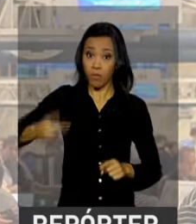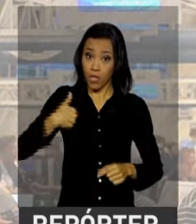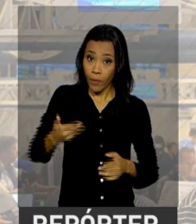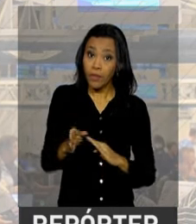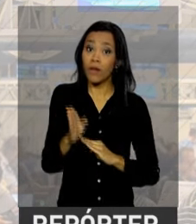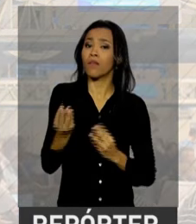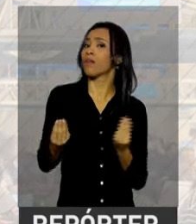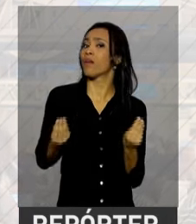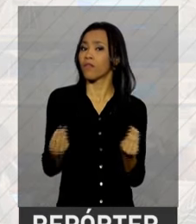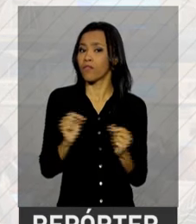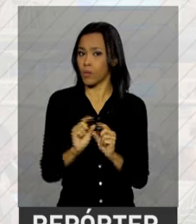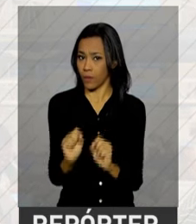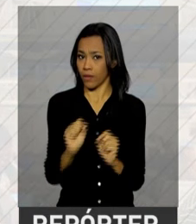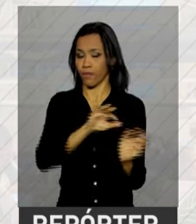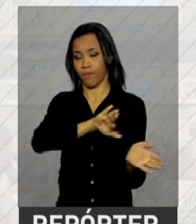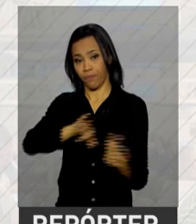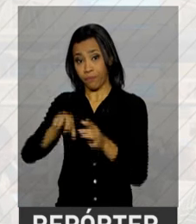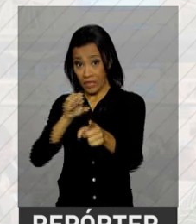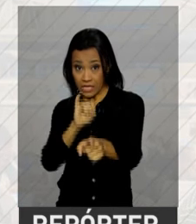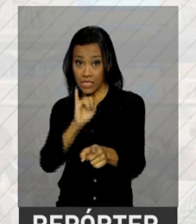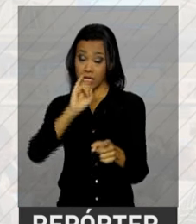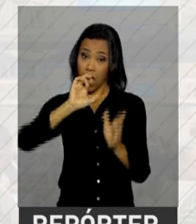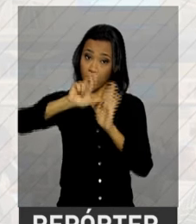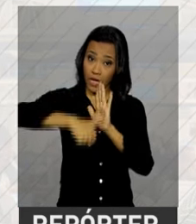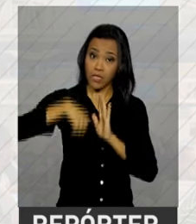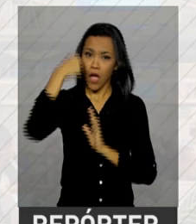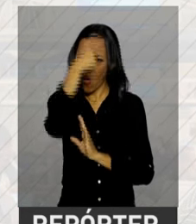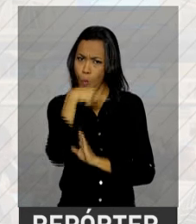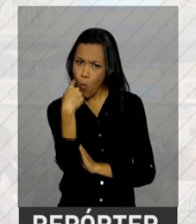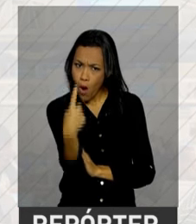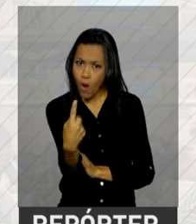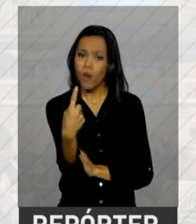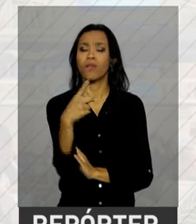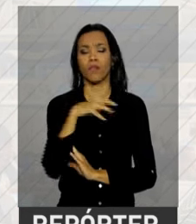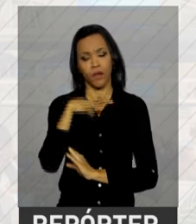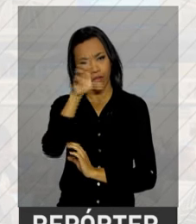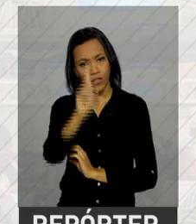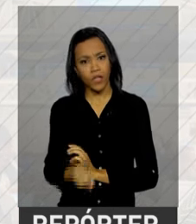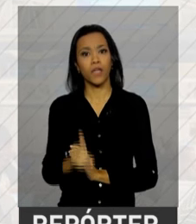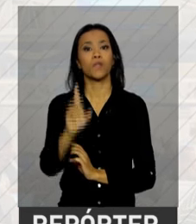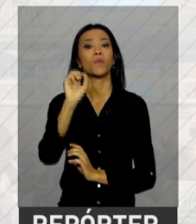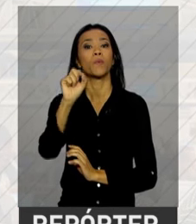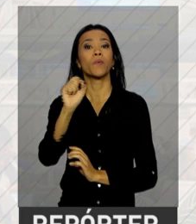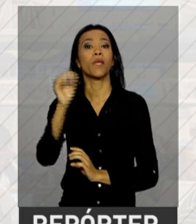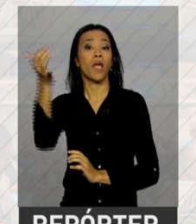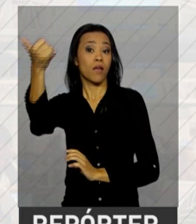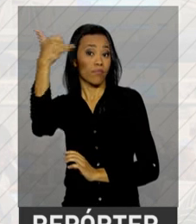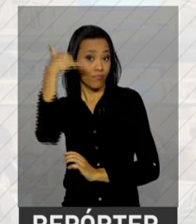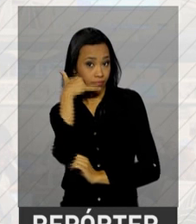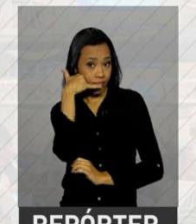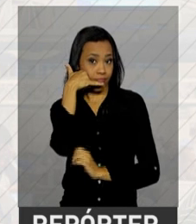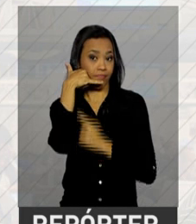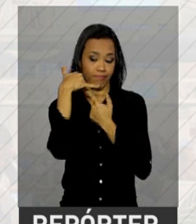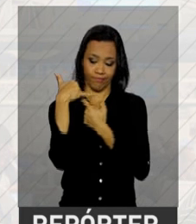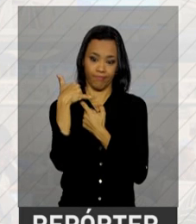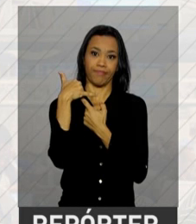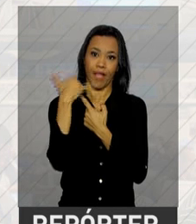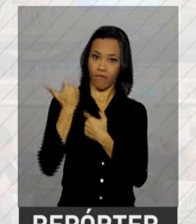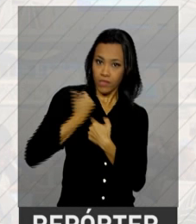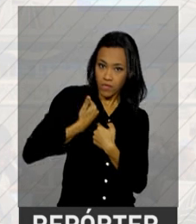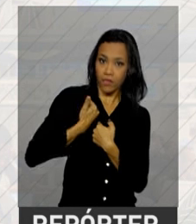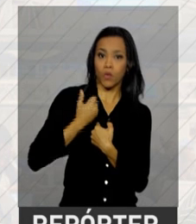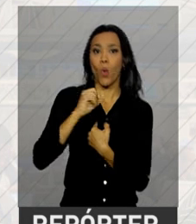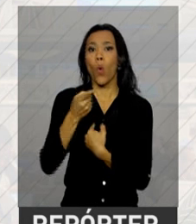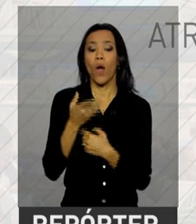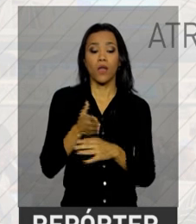Então fique sabendo, se o seu voo atrasar por mais de uma hora, você tem direito à comunicação, como uma ligação telefônica ou acesso